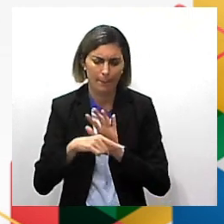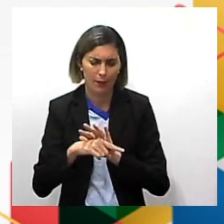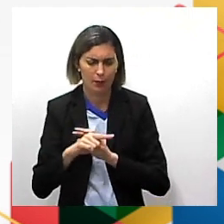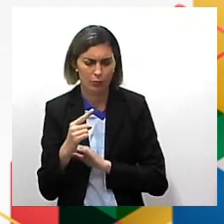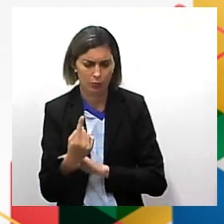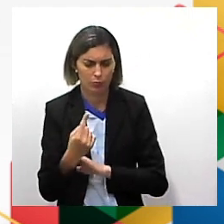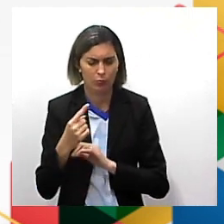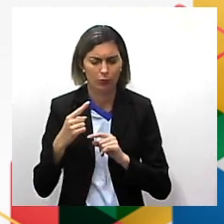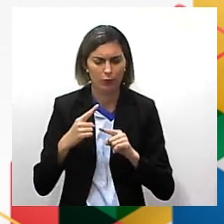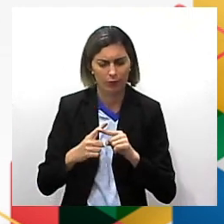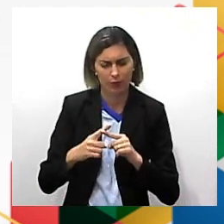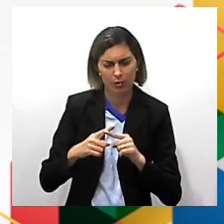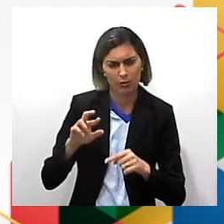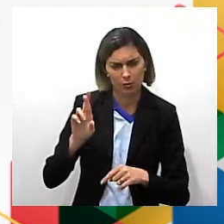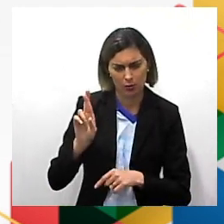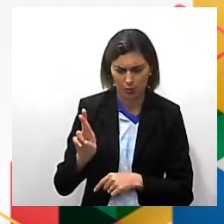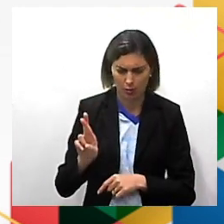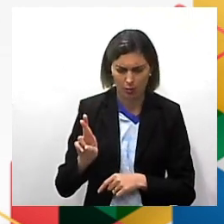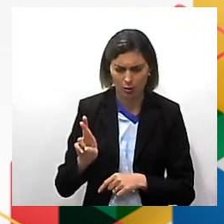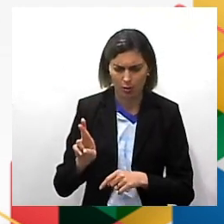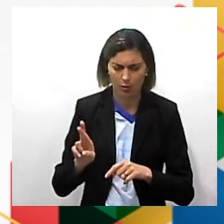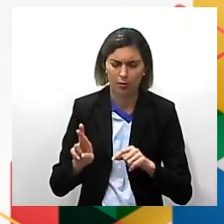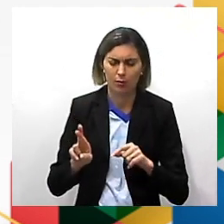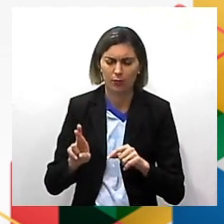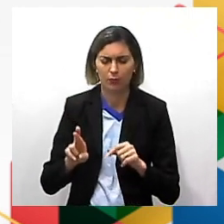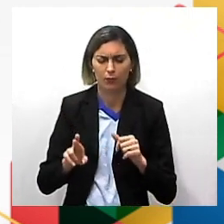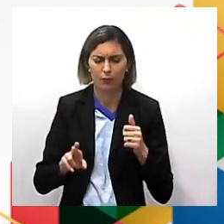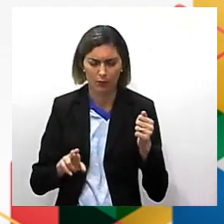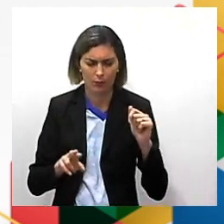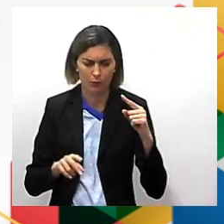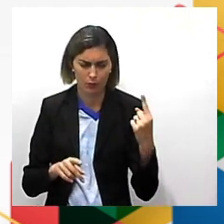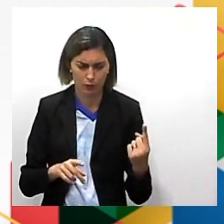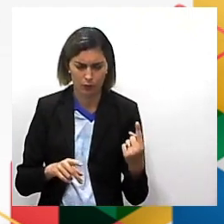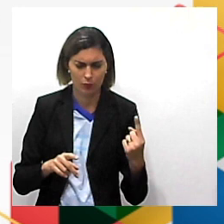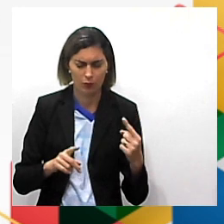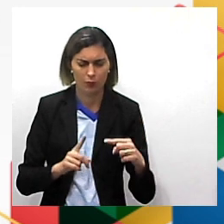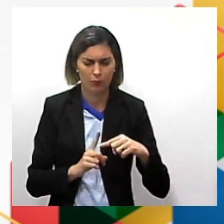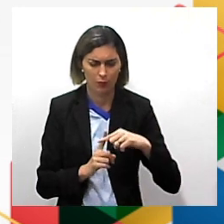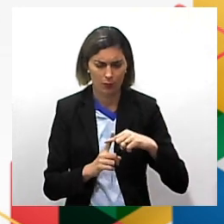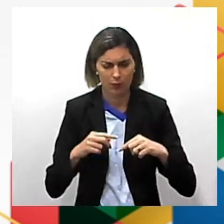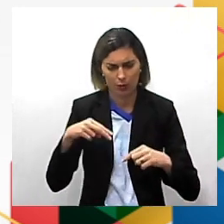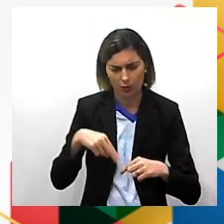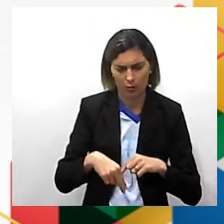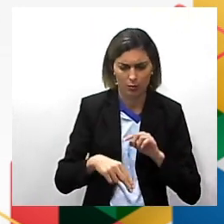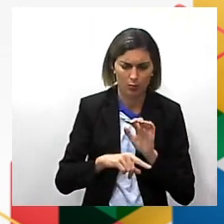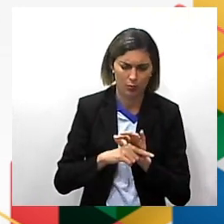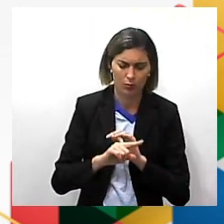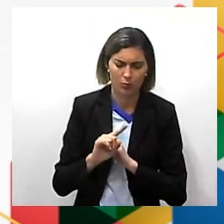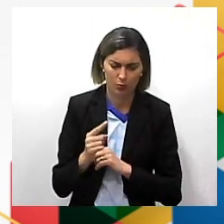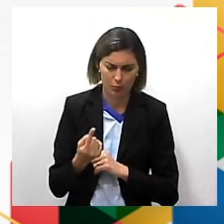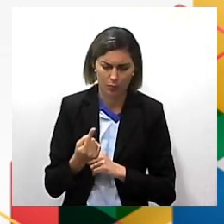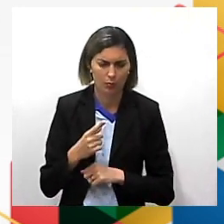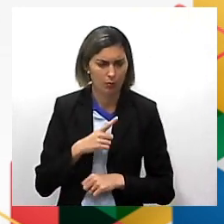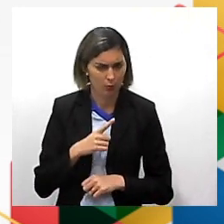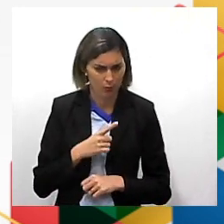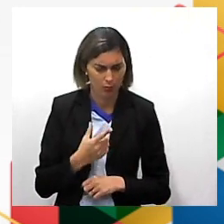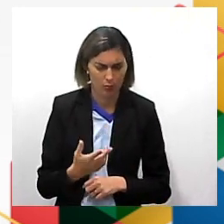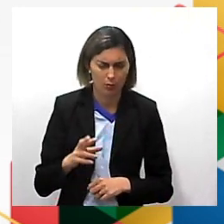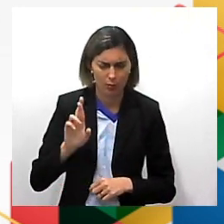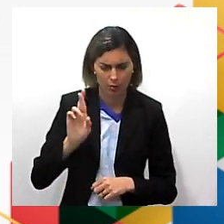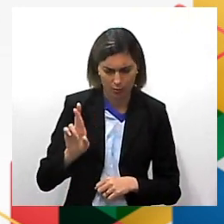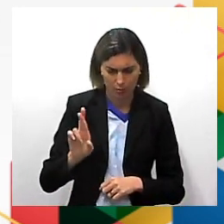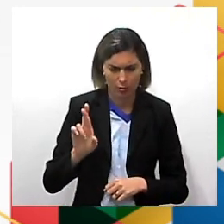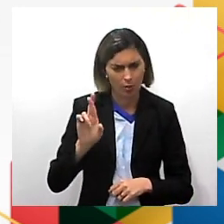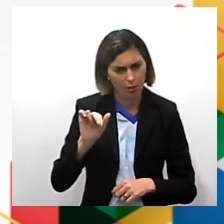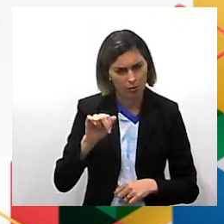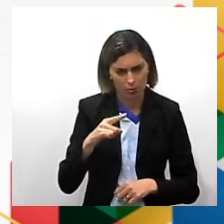1 vezes a razão. A1 é o primeiro termo, N é a posição ou número de termos que eu tenho, tá certo? R é